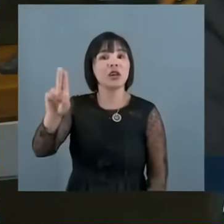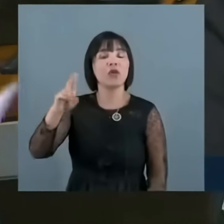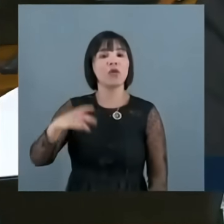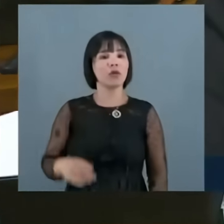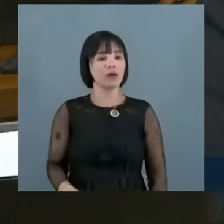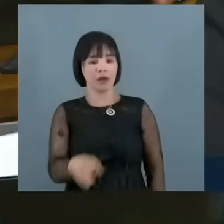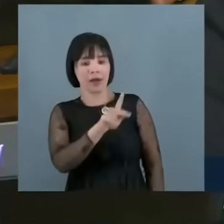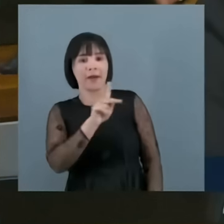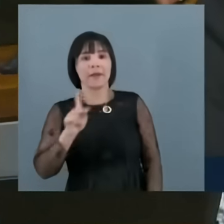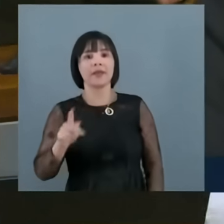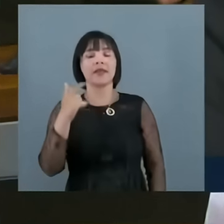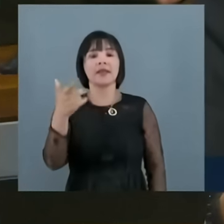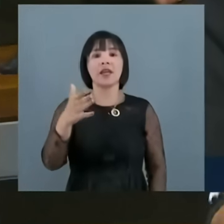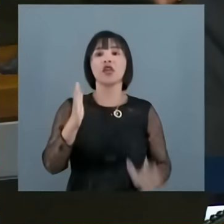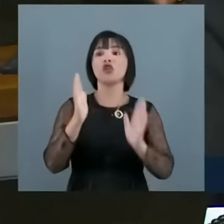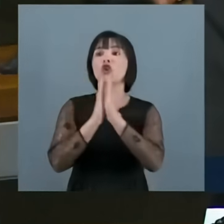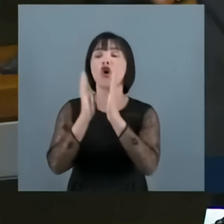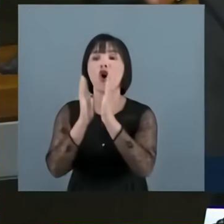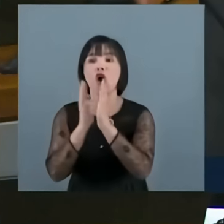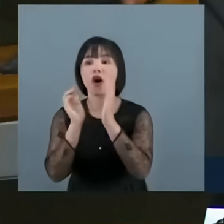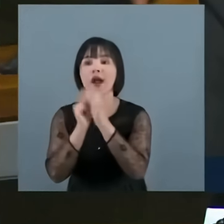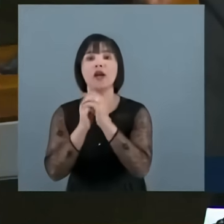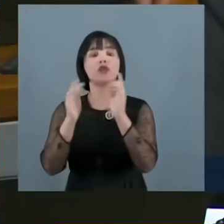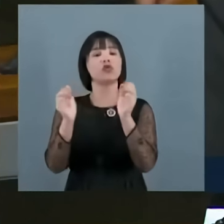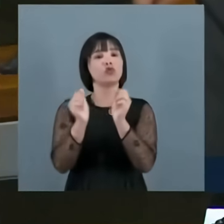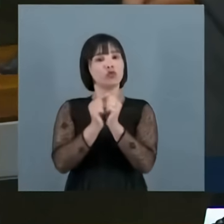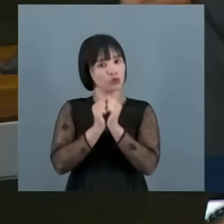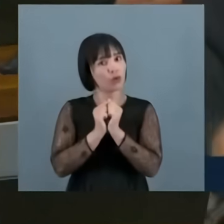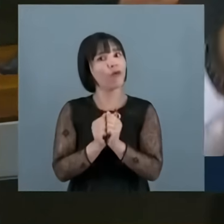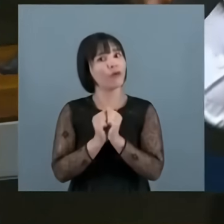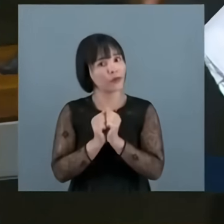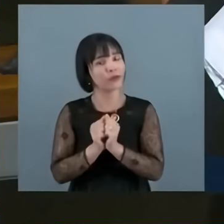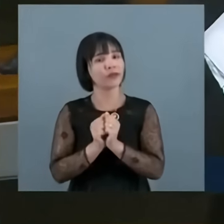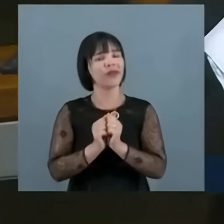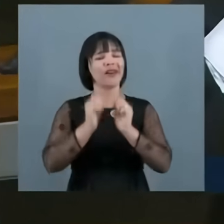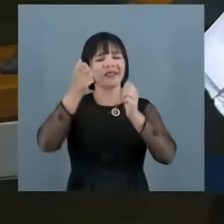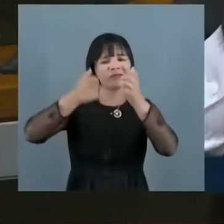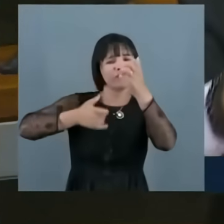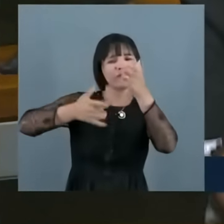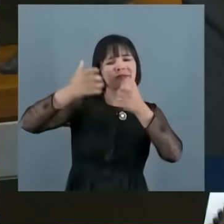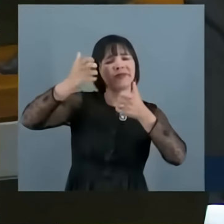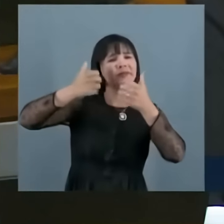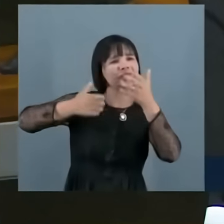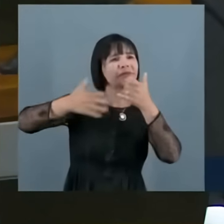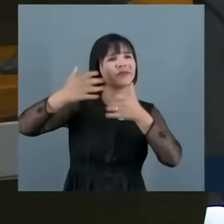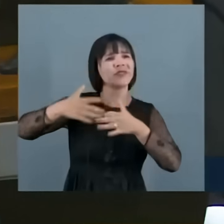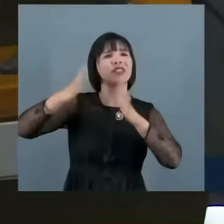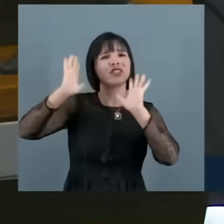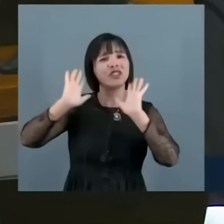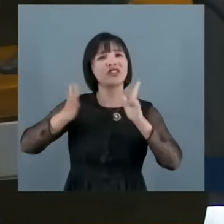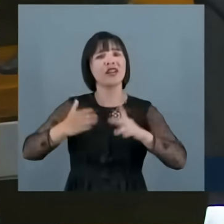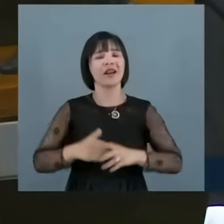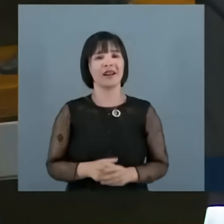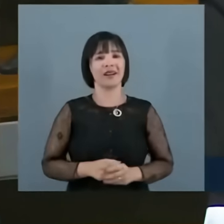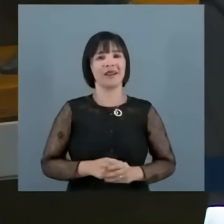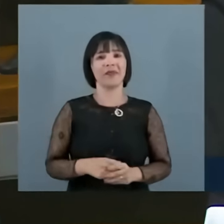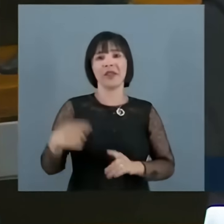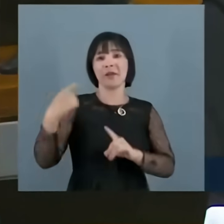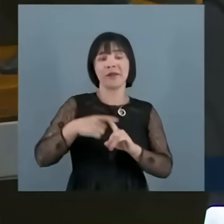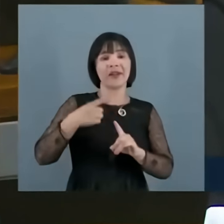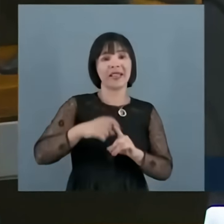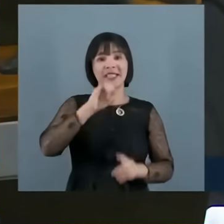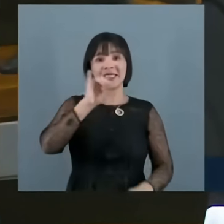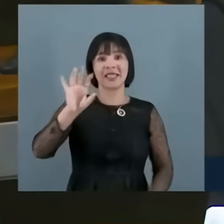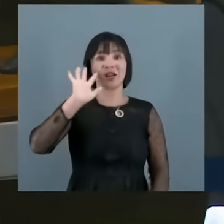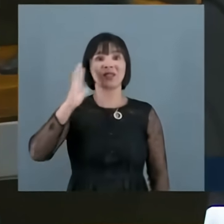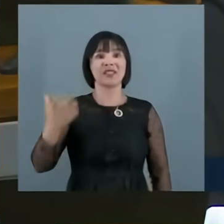presidente, orar com ele. E ele já me falou tanta coisa no meu pé do ouvido, que se ele fizer outra dessa, eu